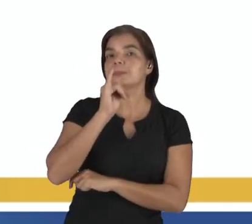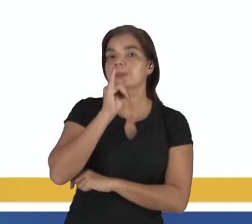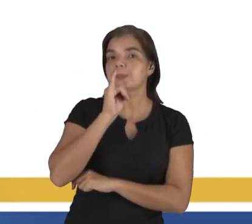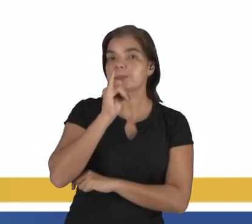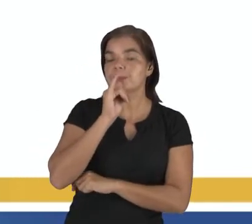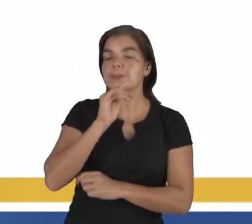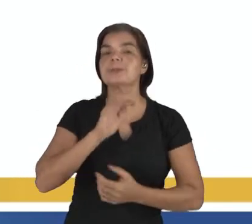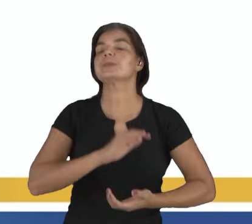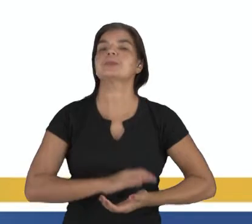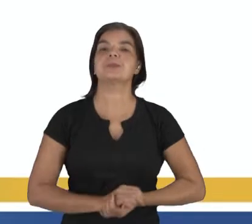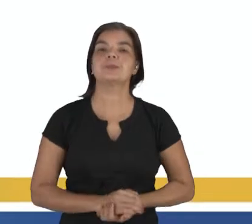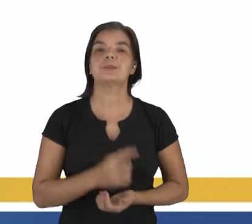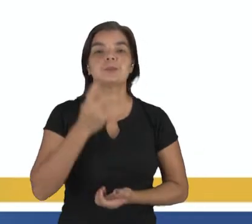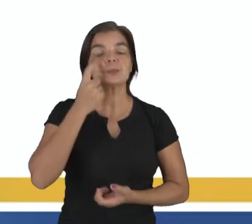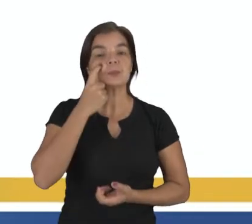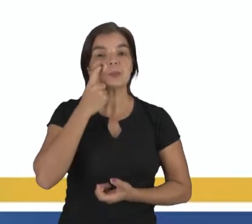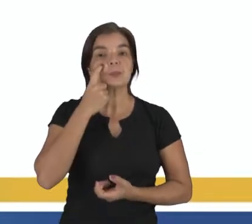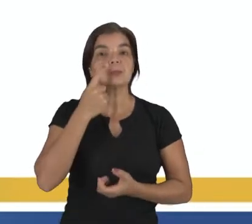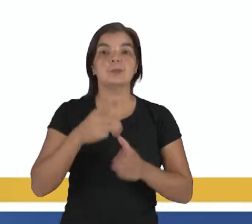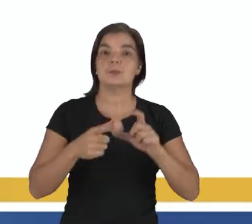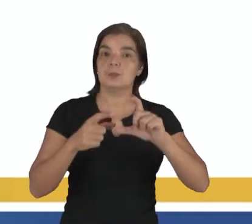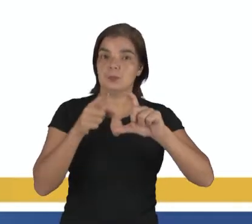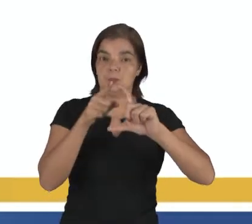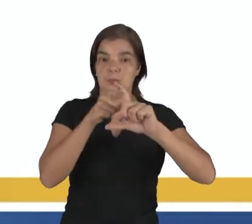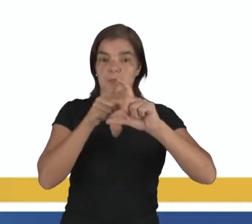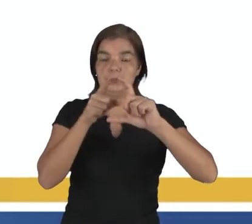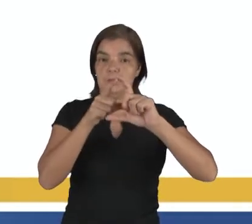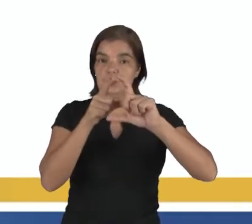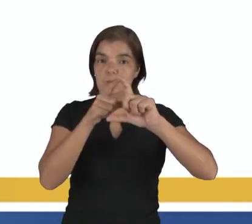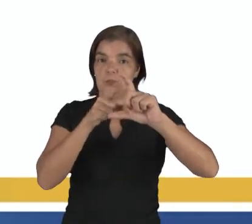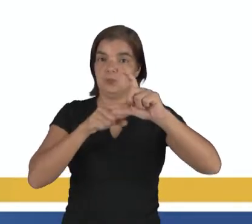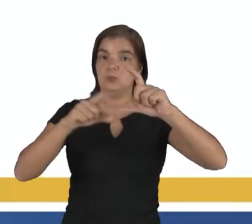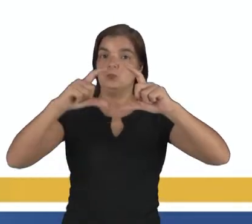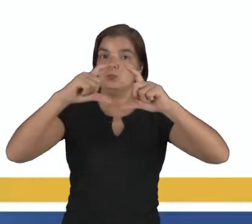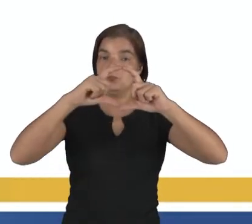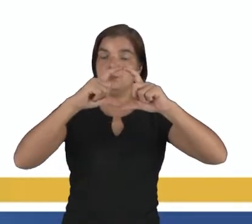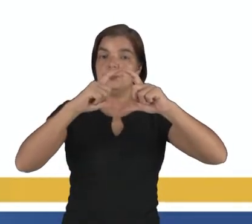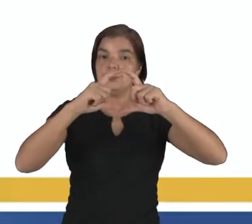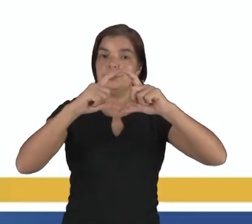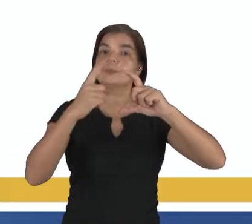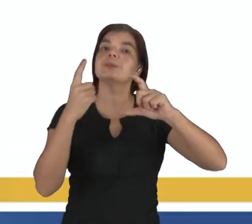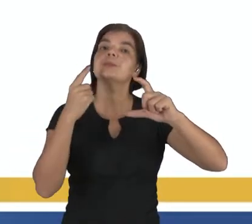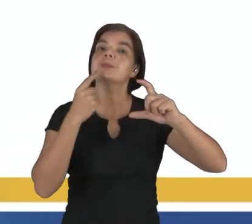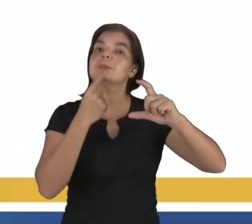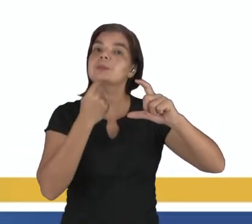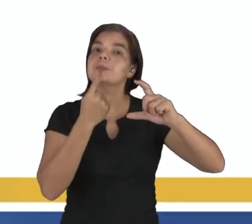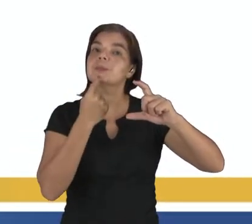viram lá naquela circunferência anterior, aquele traço vermelho,